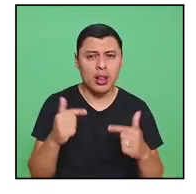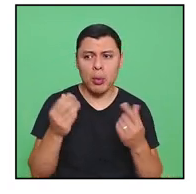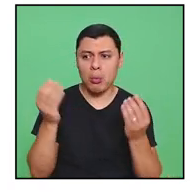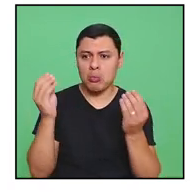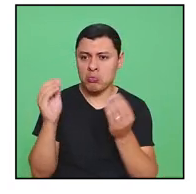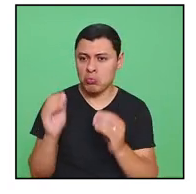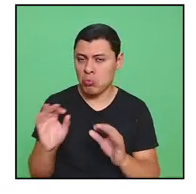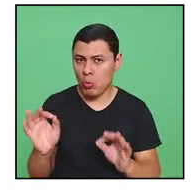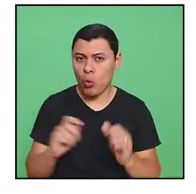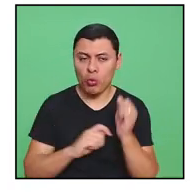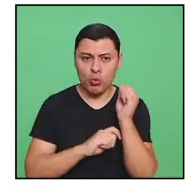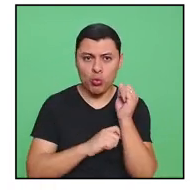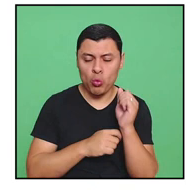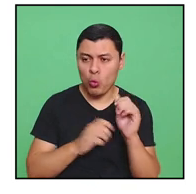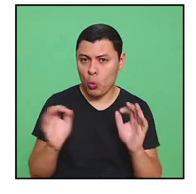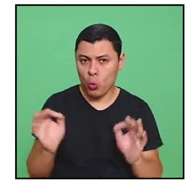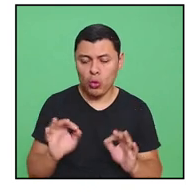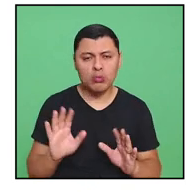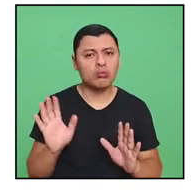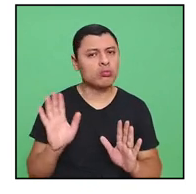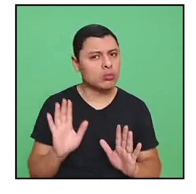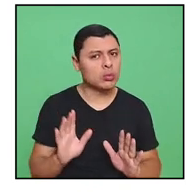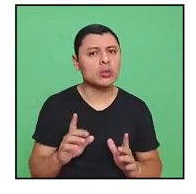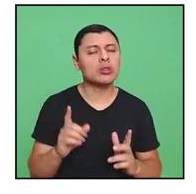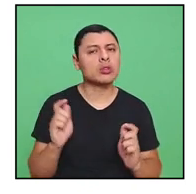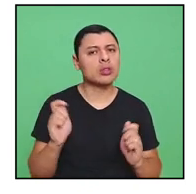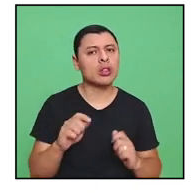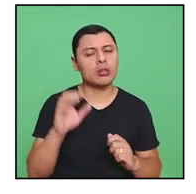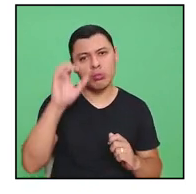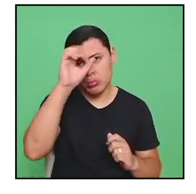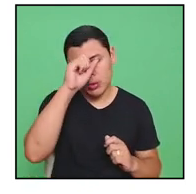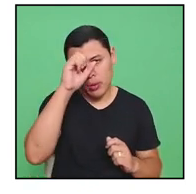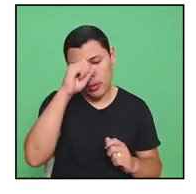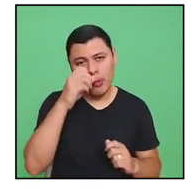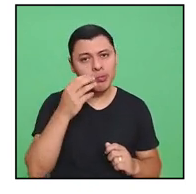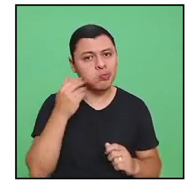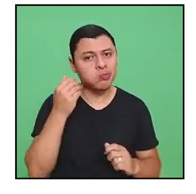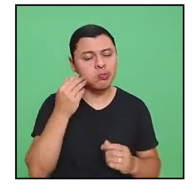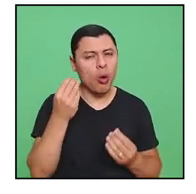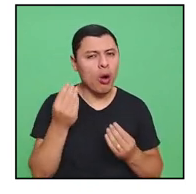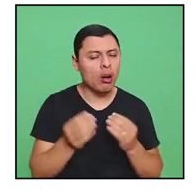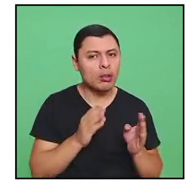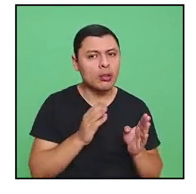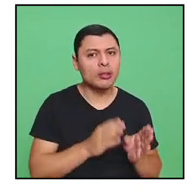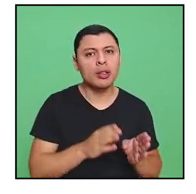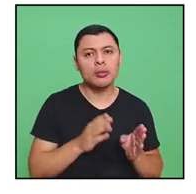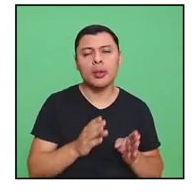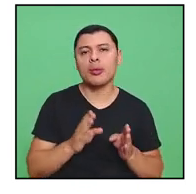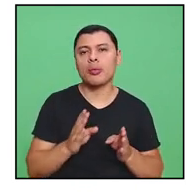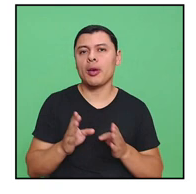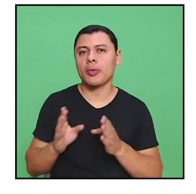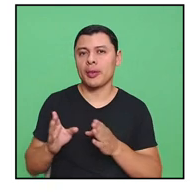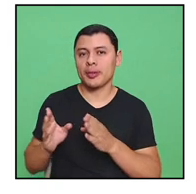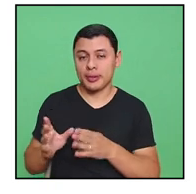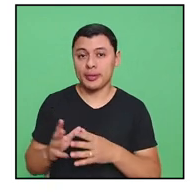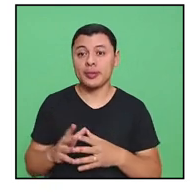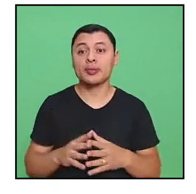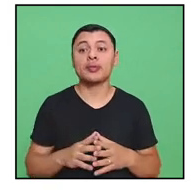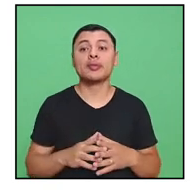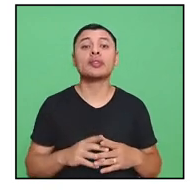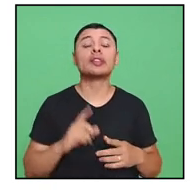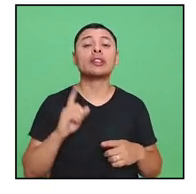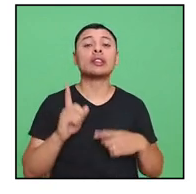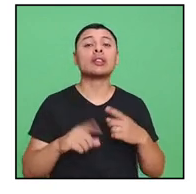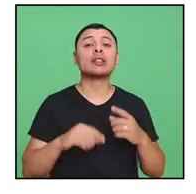trabalho, acho que é um lugar bacana para aprender sobre o passo a passo, né? Como funciona tudo isso. Aí, à tarde,